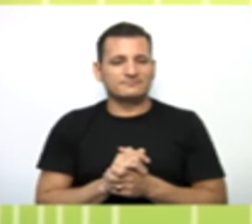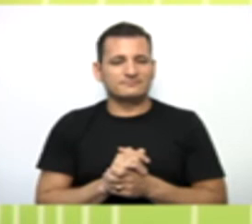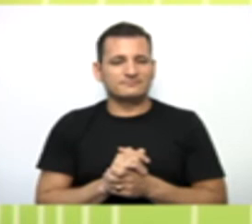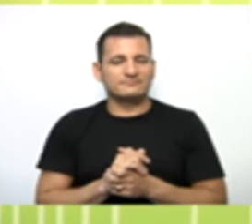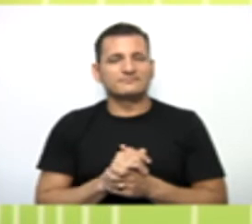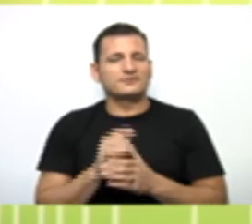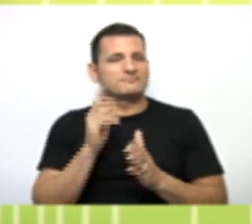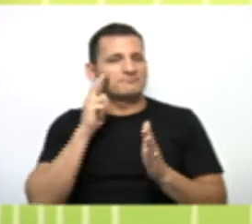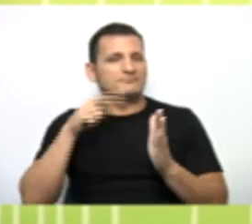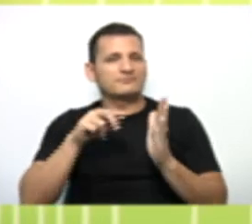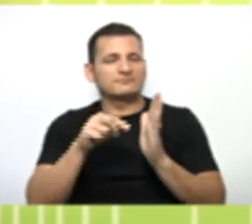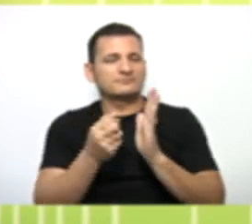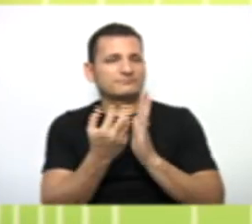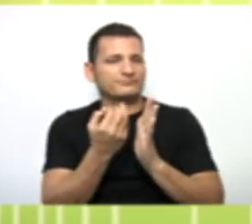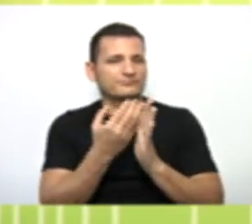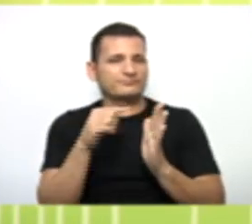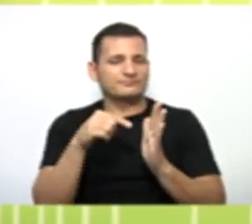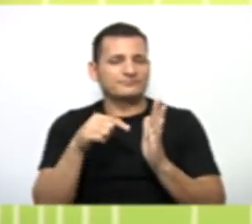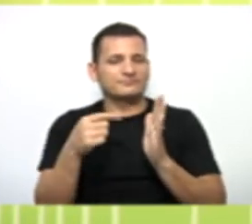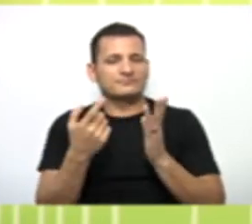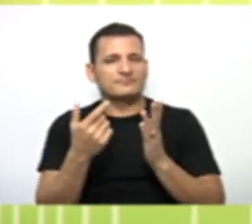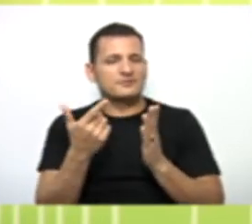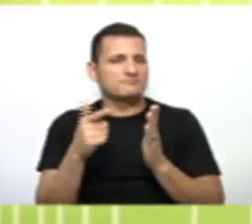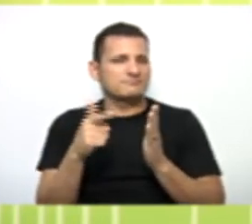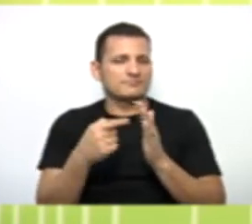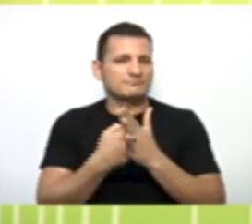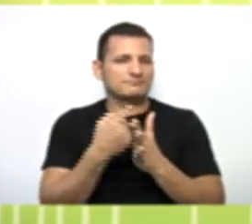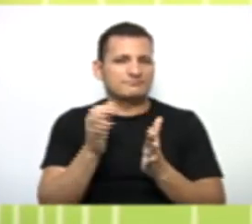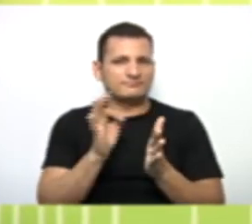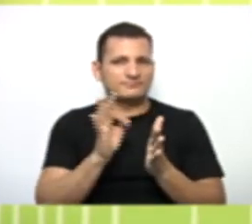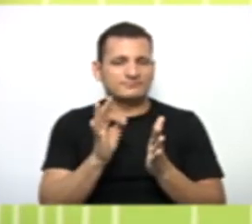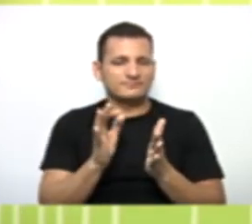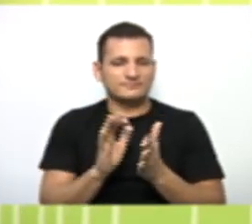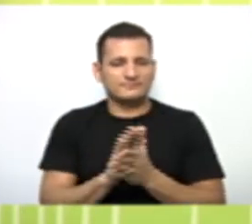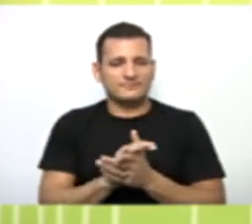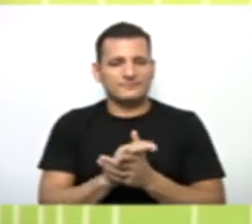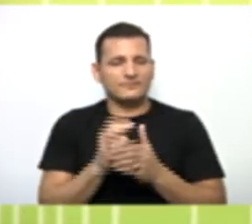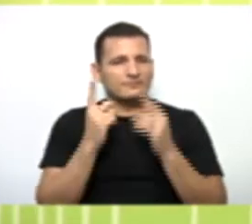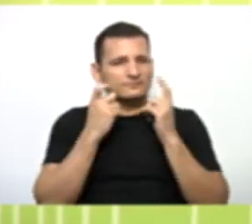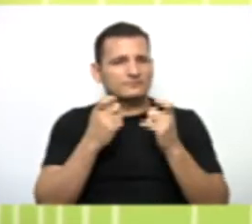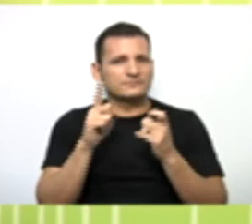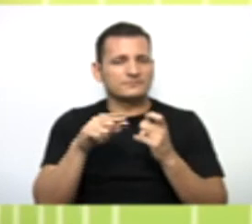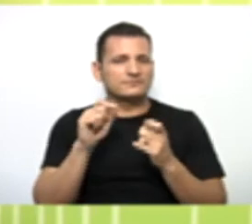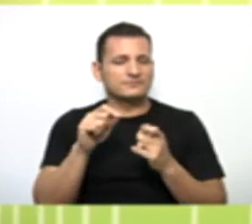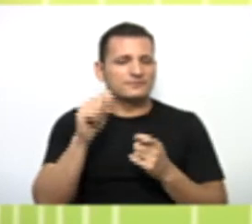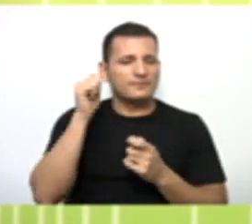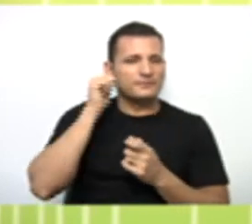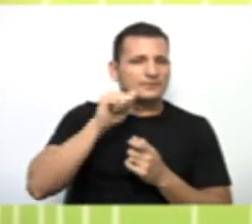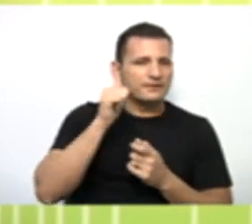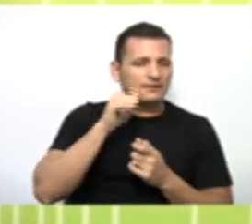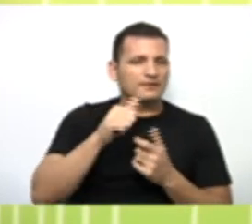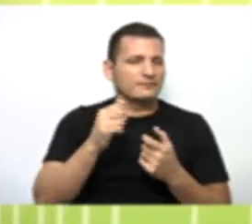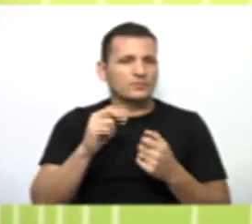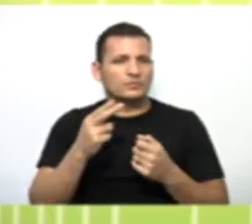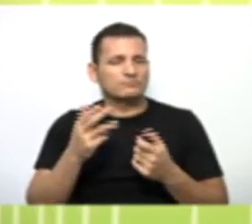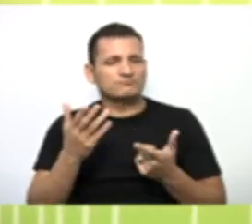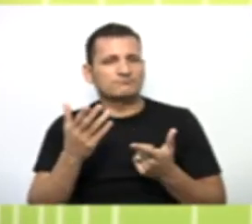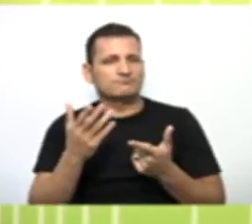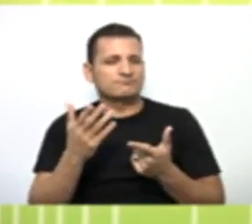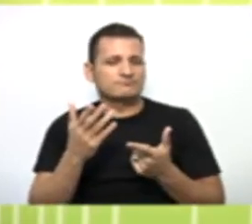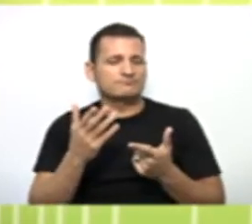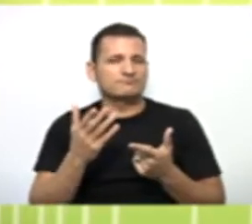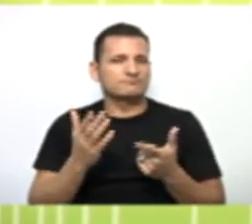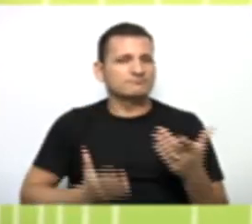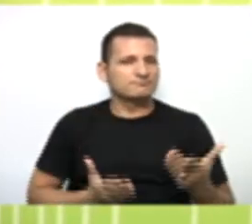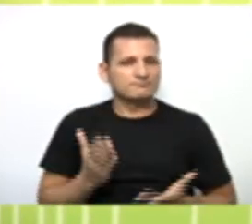no nosso chat ali, na nossa sala, mas infelizmente acho que não vai aparecer. Mas o interessante é que muitas meninas, mulheres, donas de casa, saberiam fazer